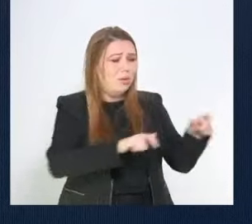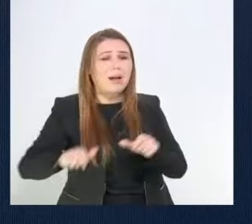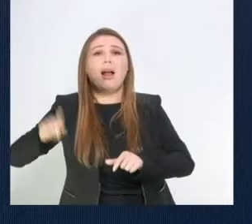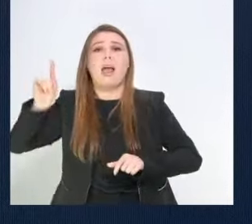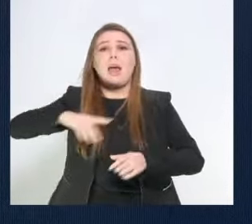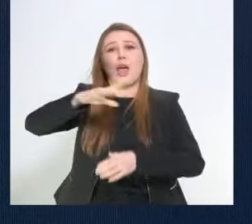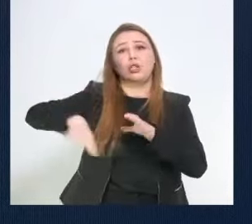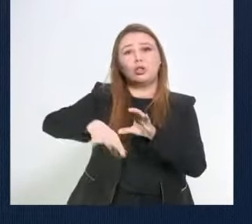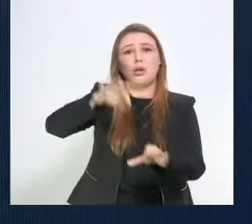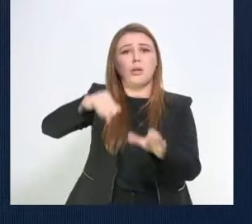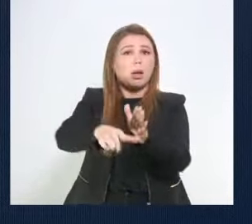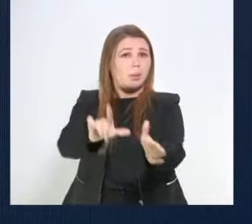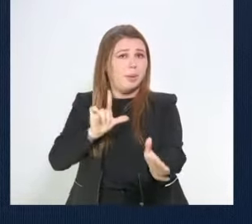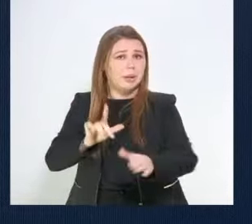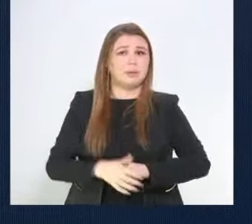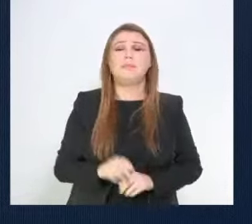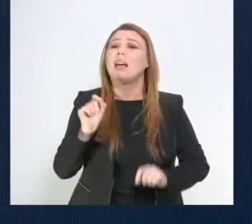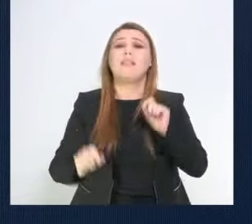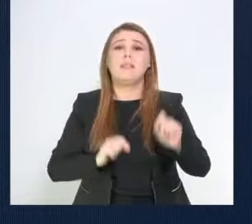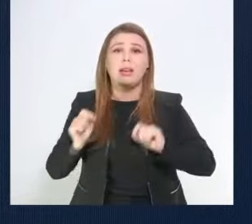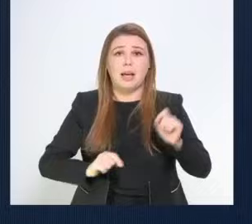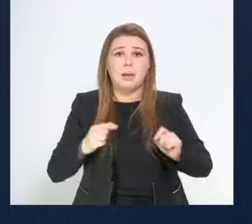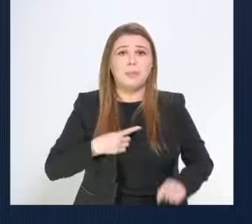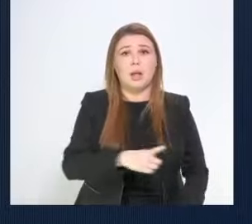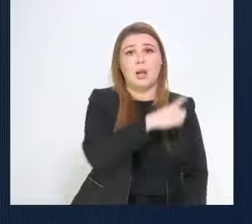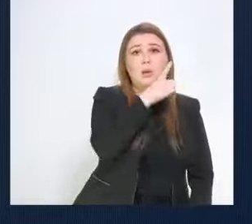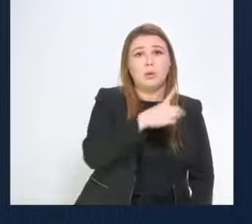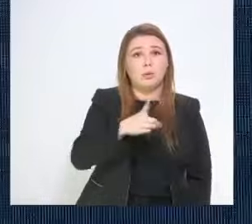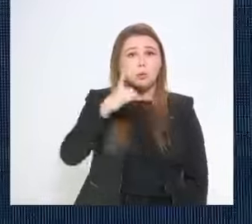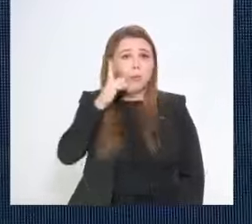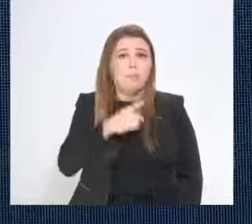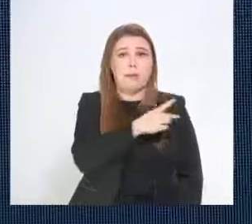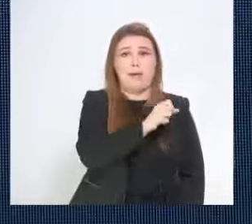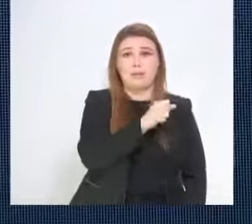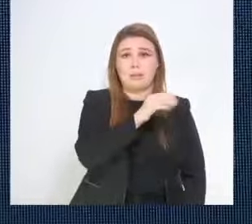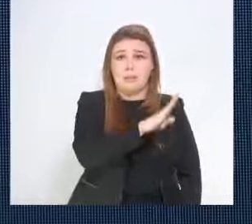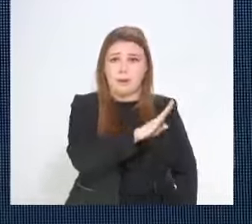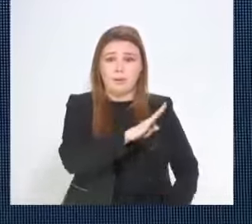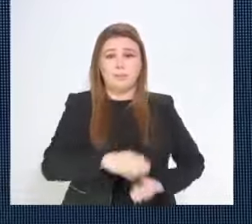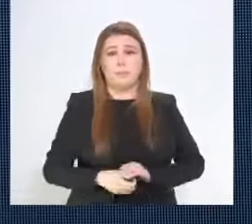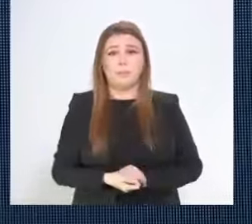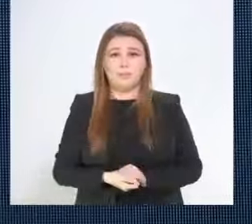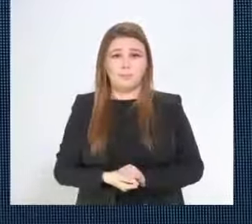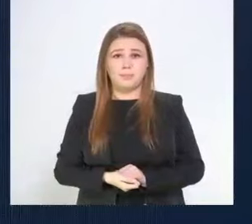realizado previamente. São eles: Luciano Dutti, do PSB.